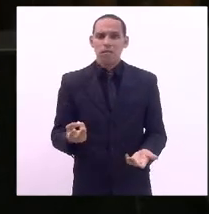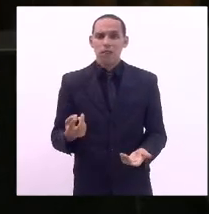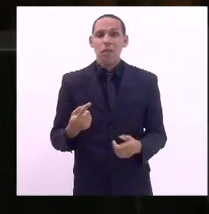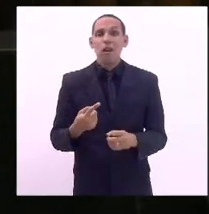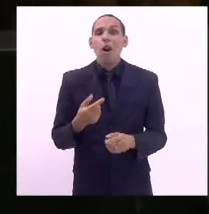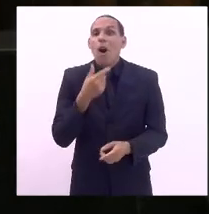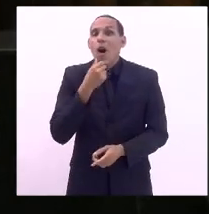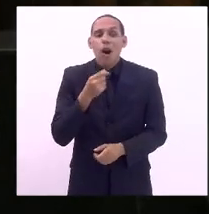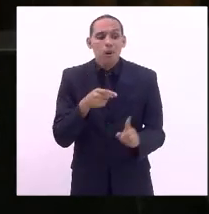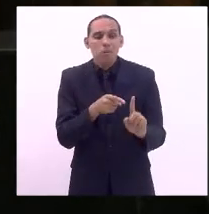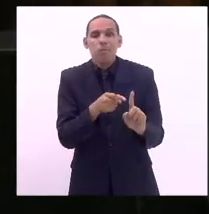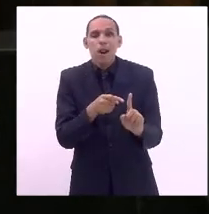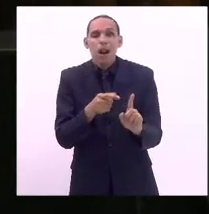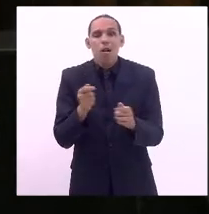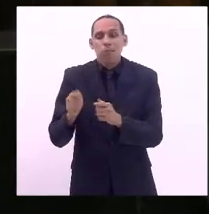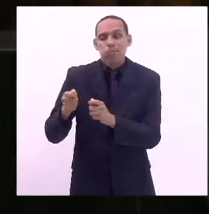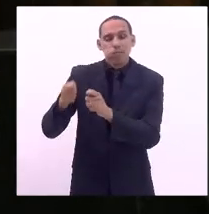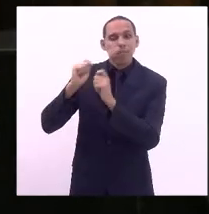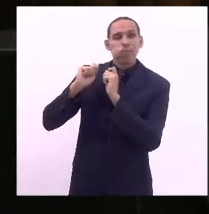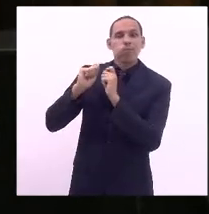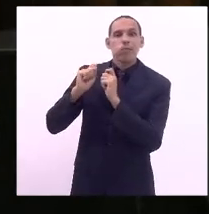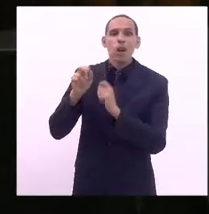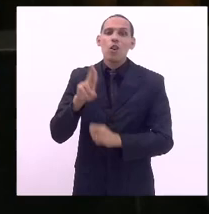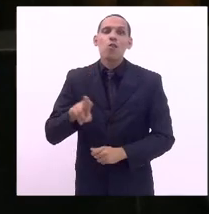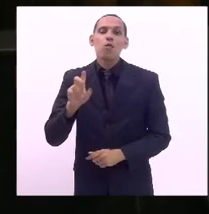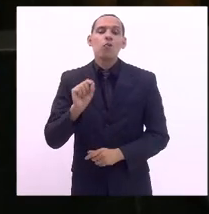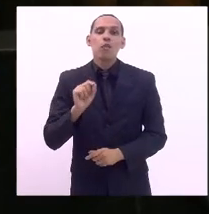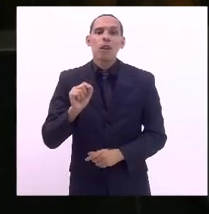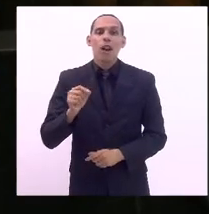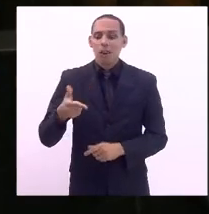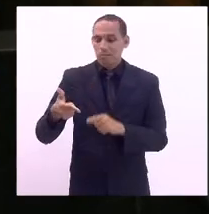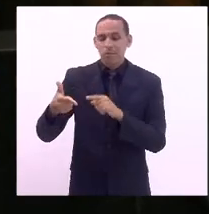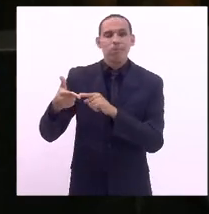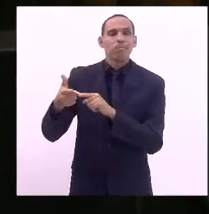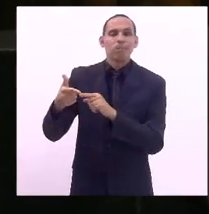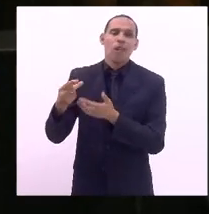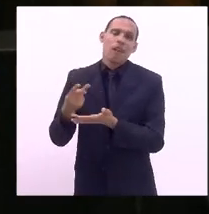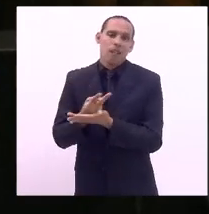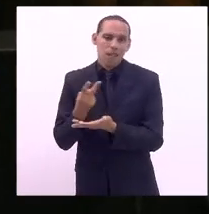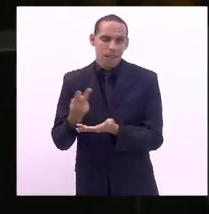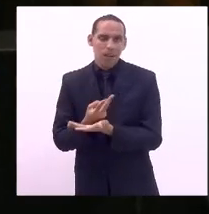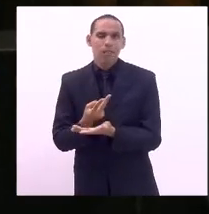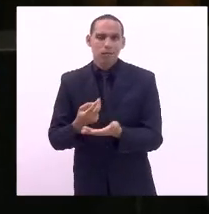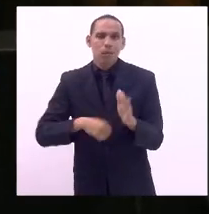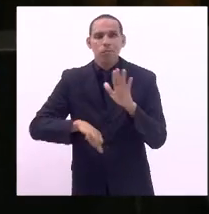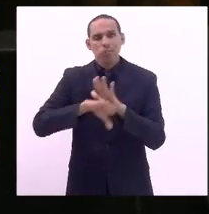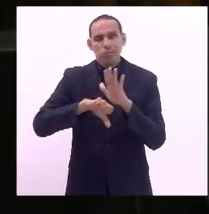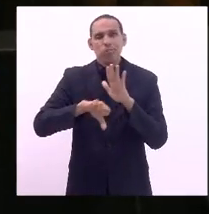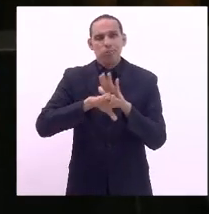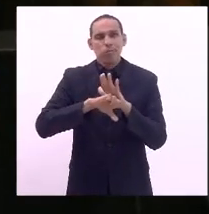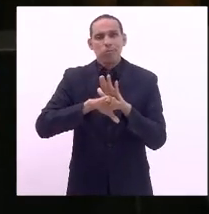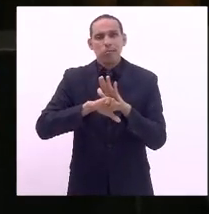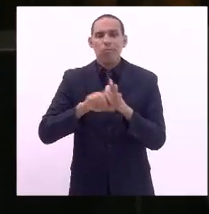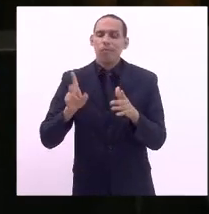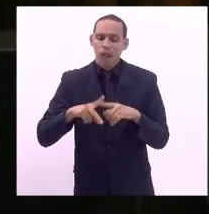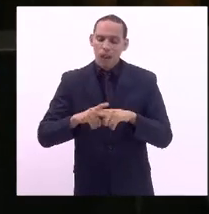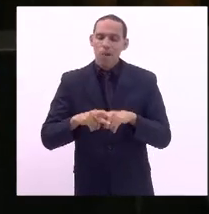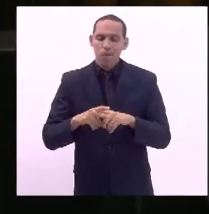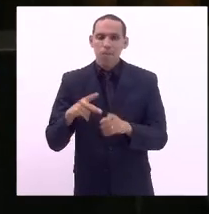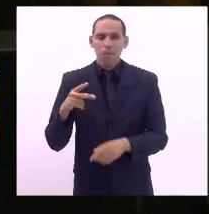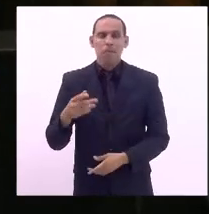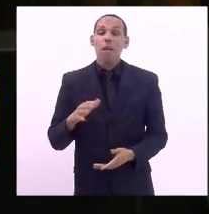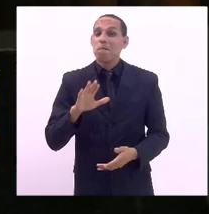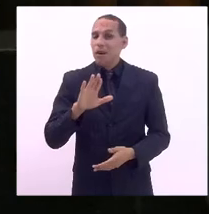um pescador, que utilizou, sim, de forma equivocada, de forma errada e criminosa, uma ferramenta.